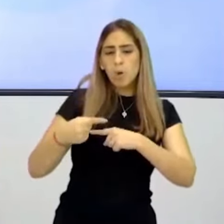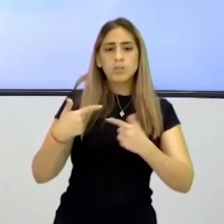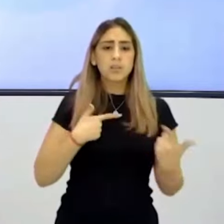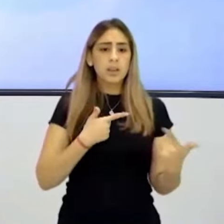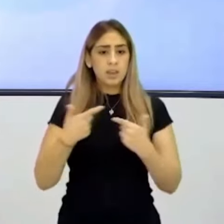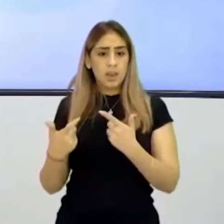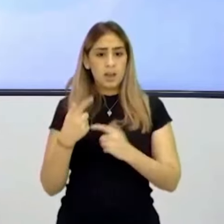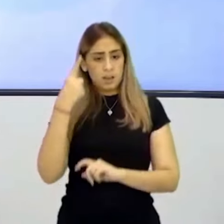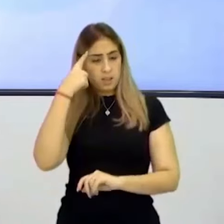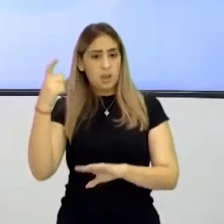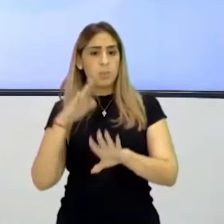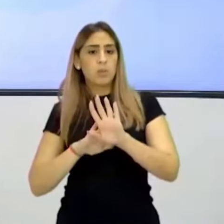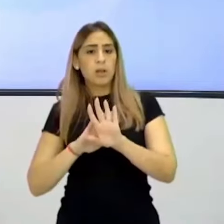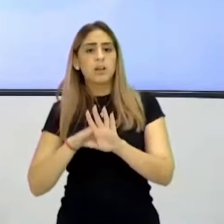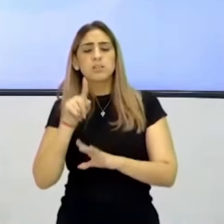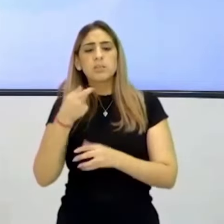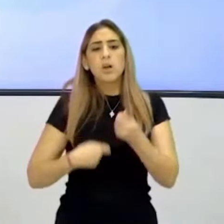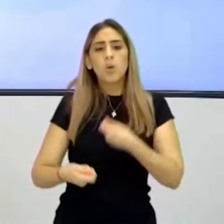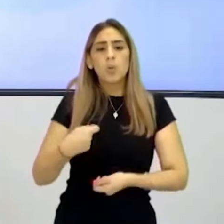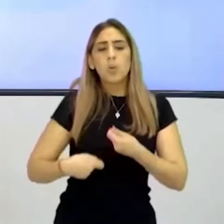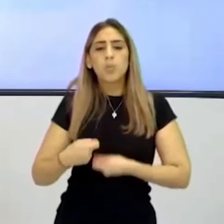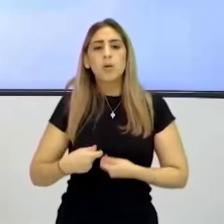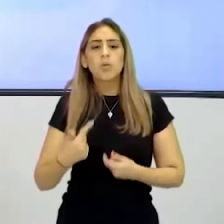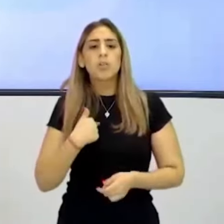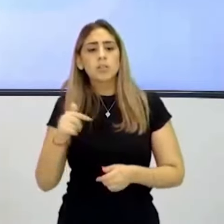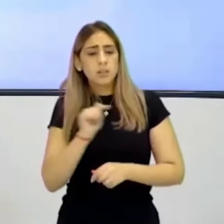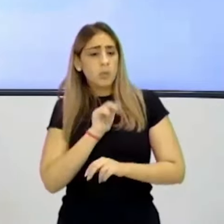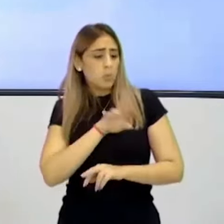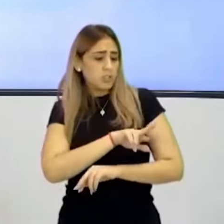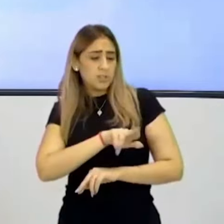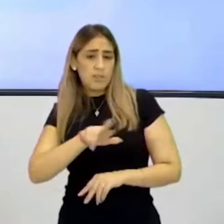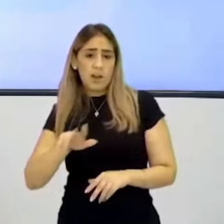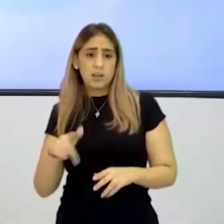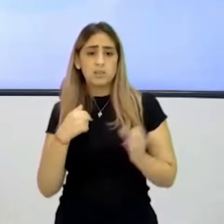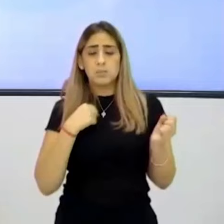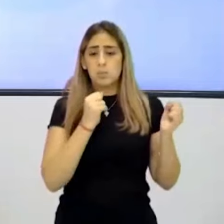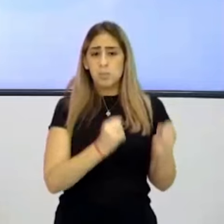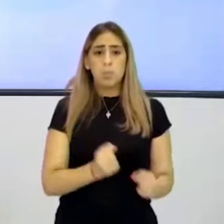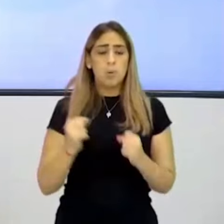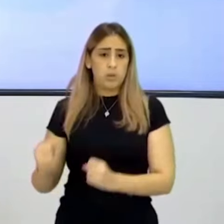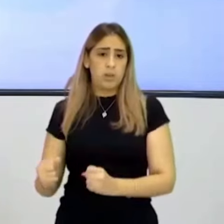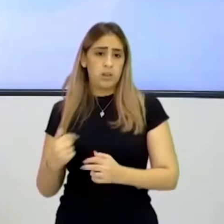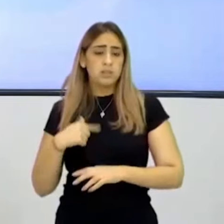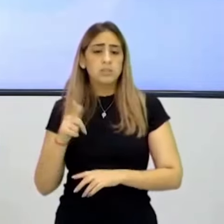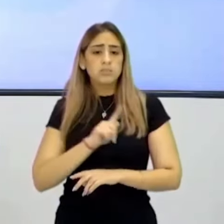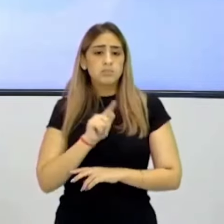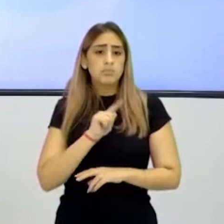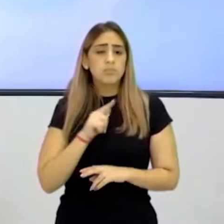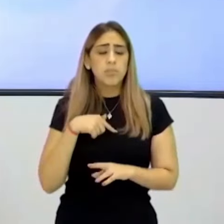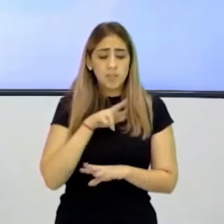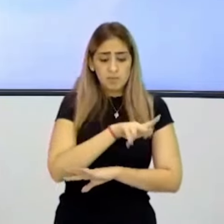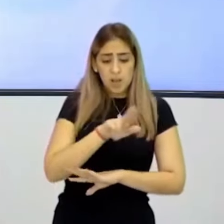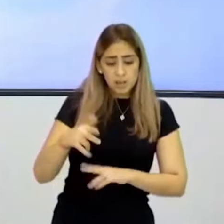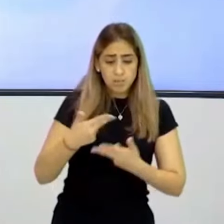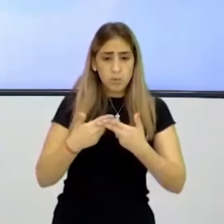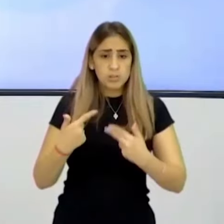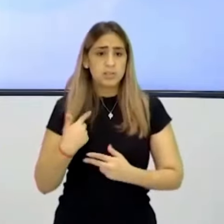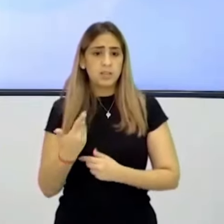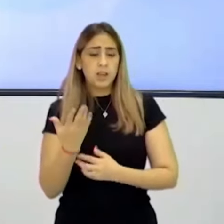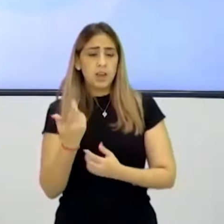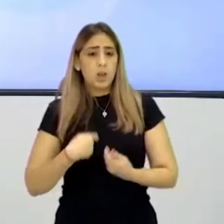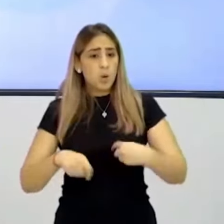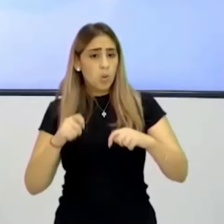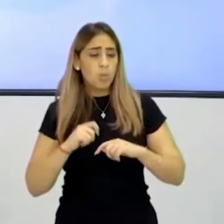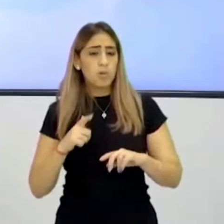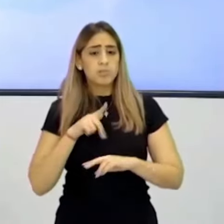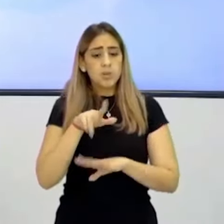de vista econômico, aí temos várias superpotências, né? Um mundo com vários blocos econômicos. Então,